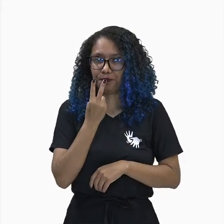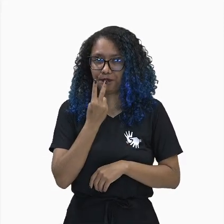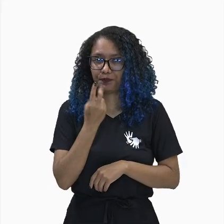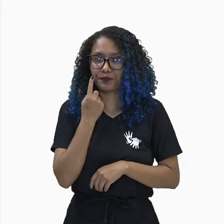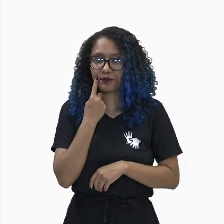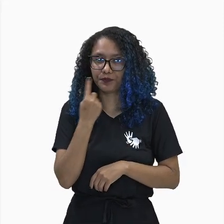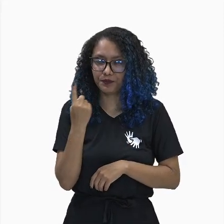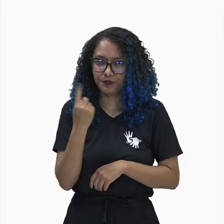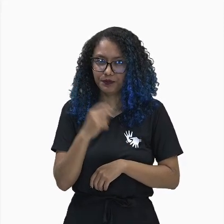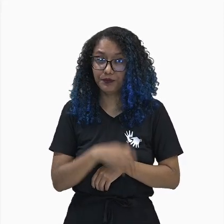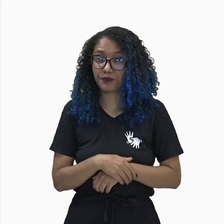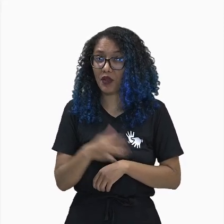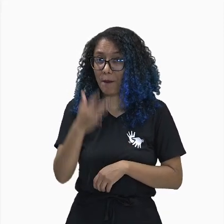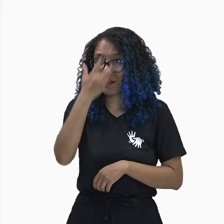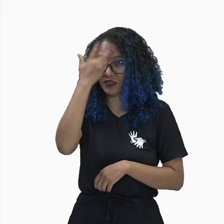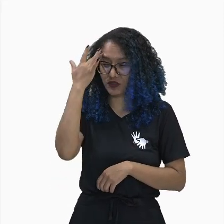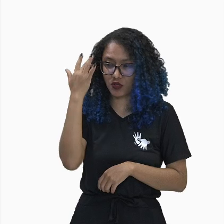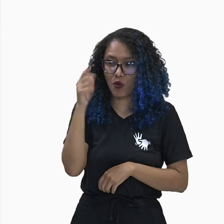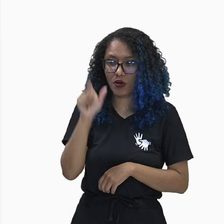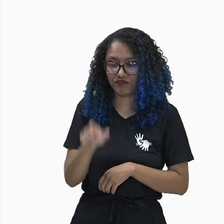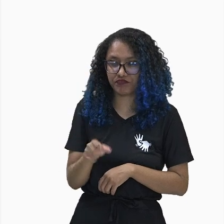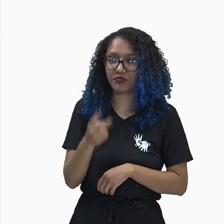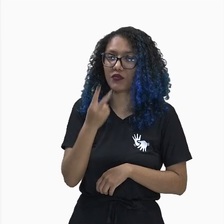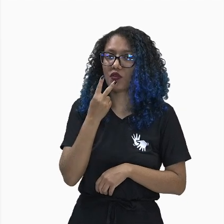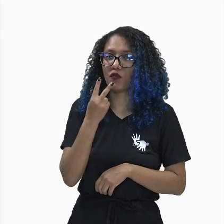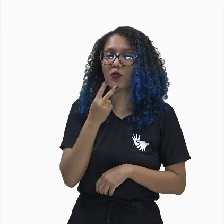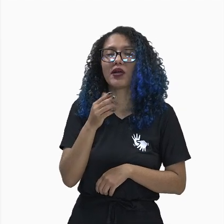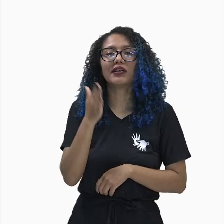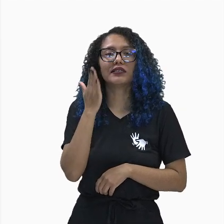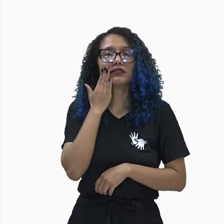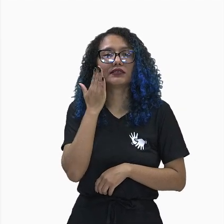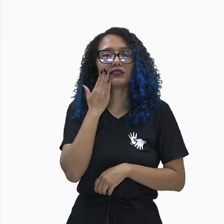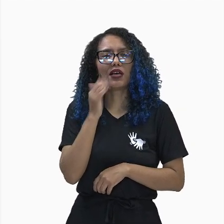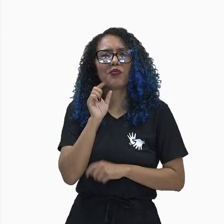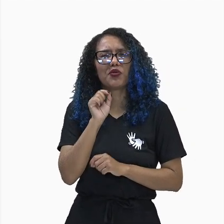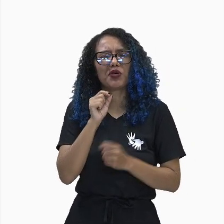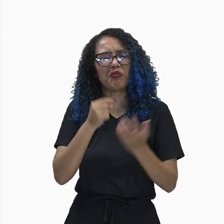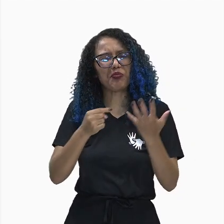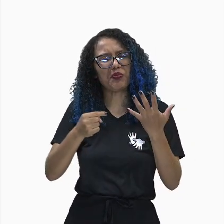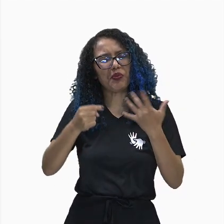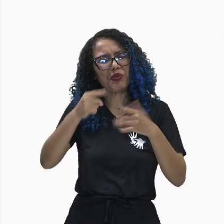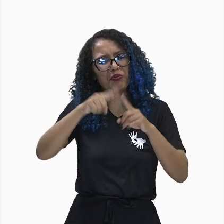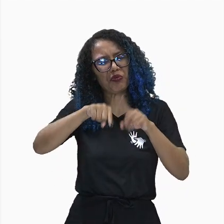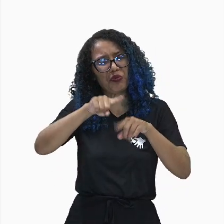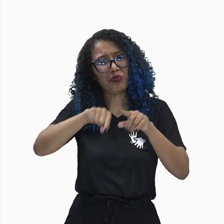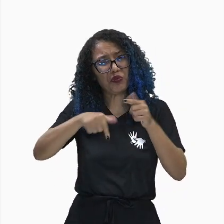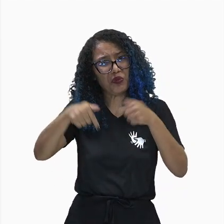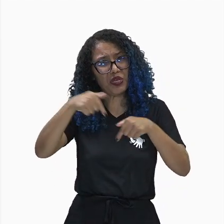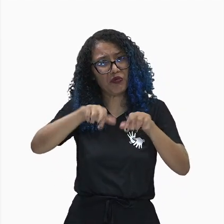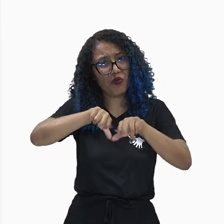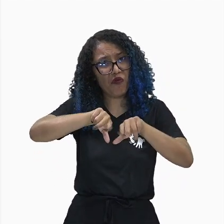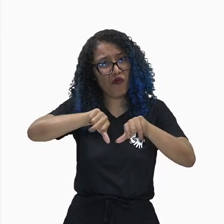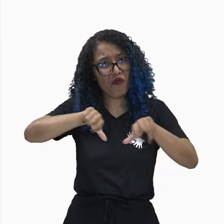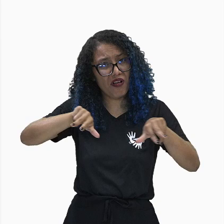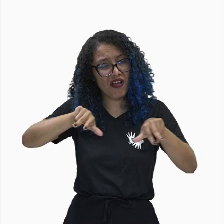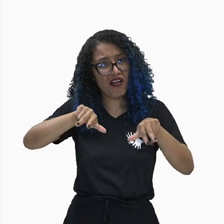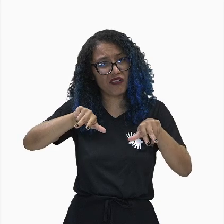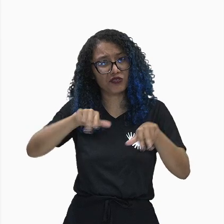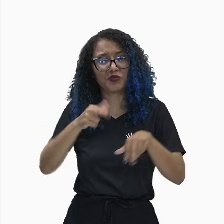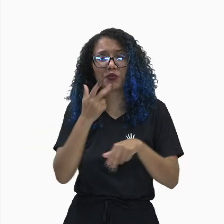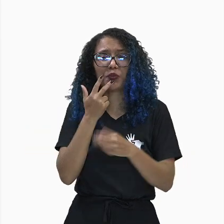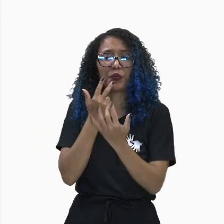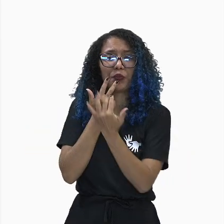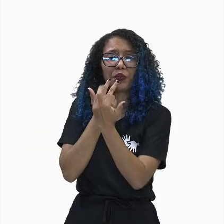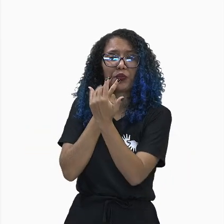quem fuma, né, sabe que está consumindo ali uma série de produtos, né? Nas fumaças de